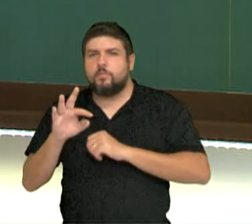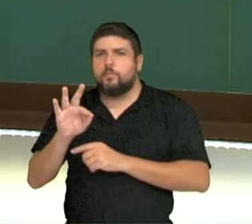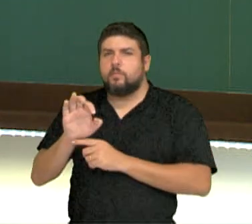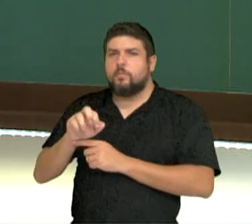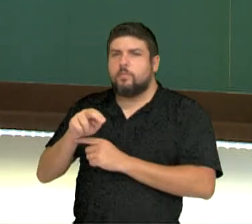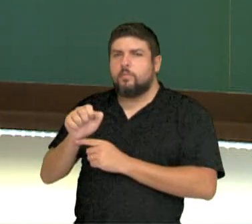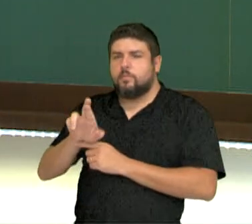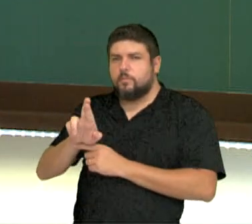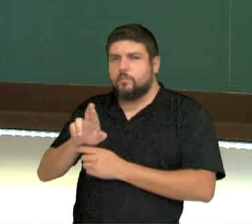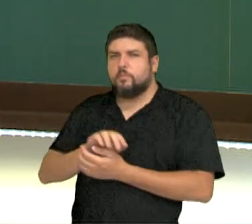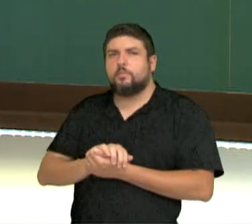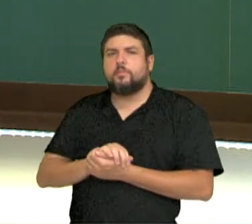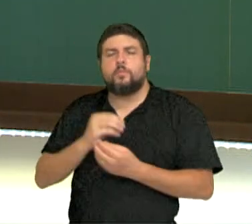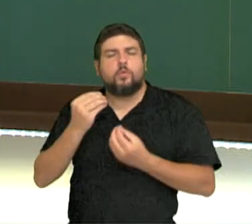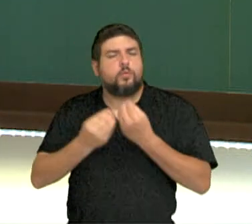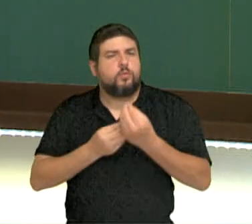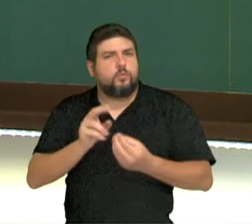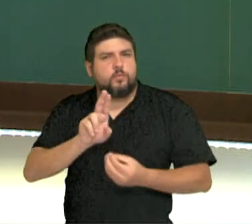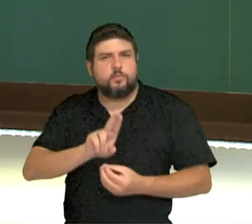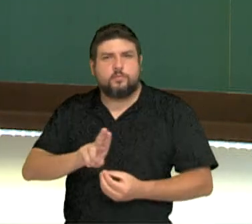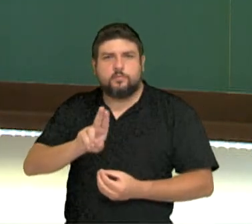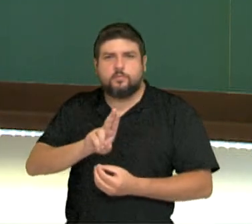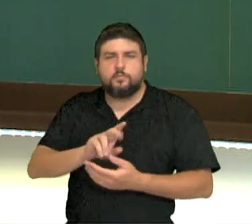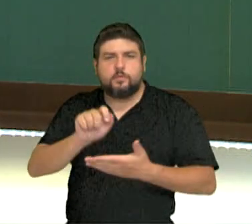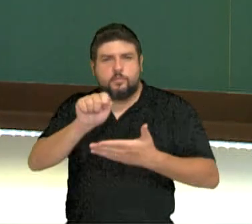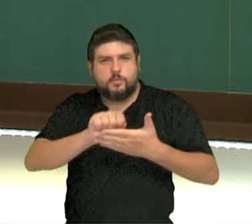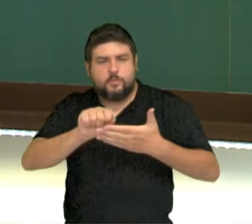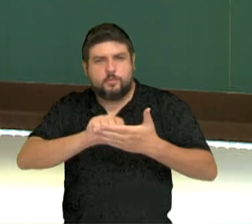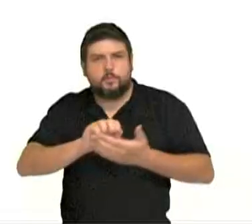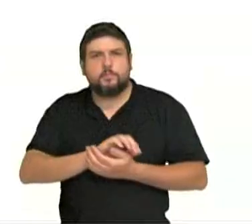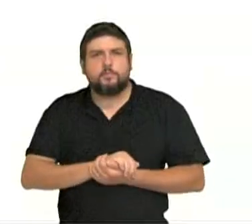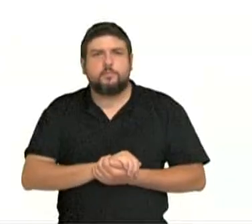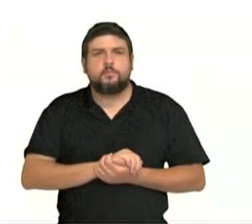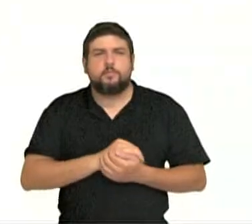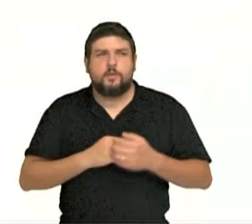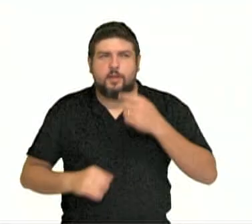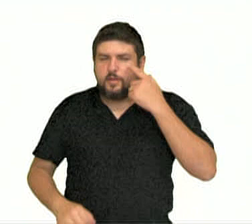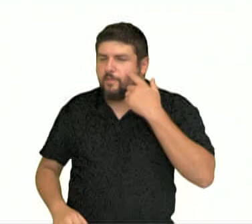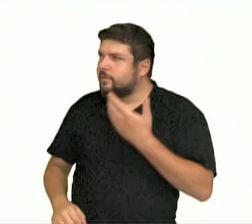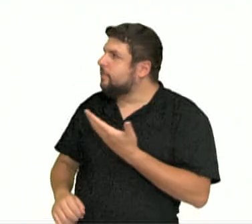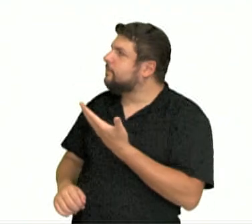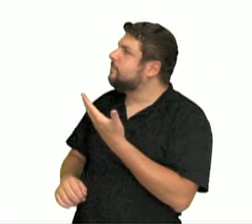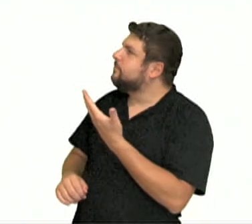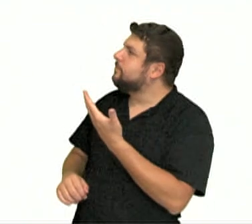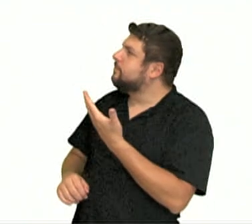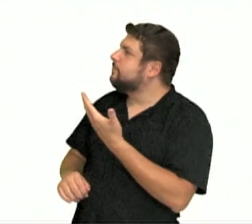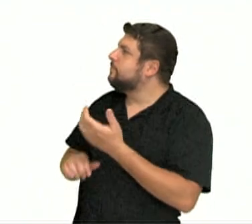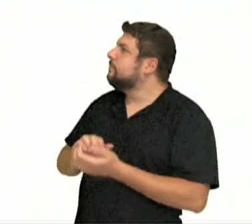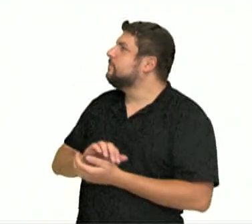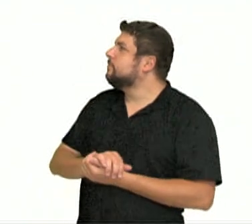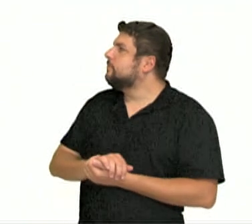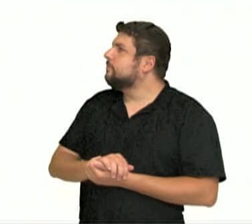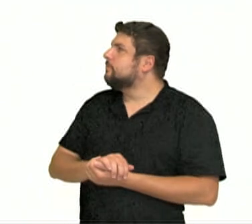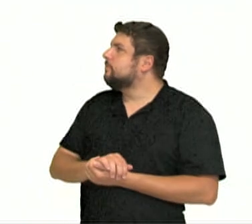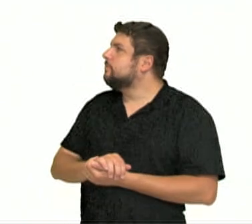uso? Então temos aqui, né, personagem dos Simpsons, peinando-se, ele